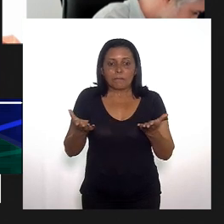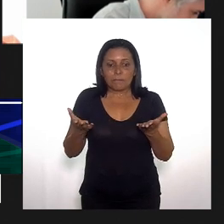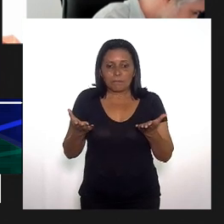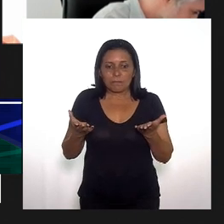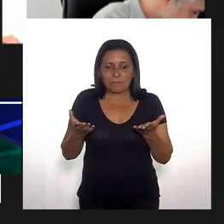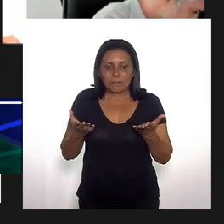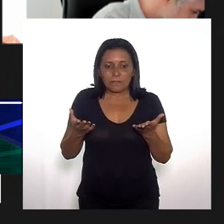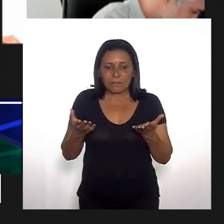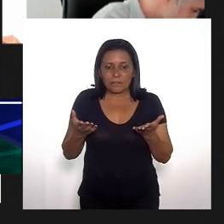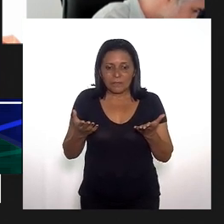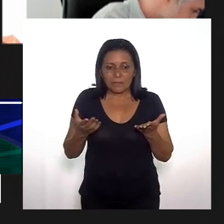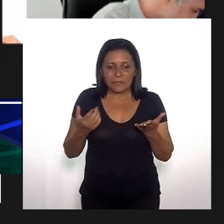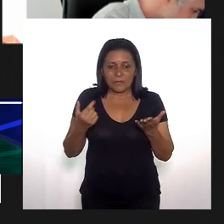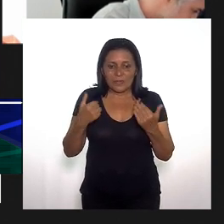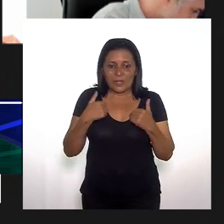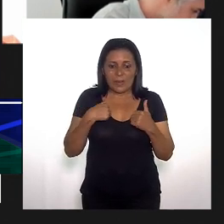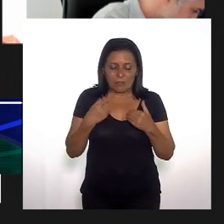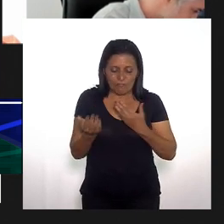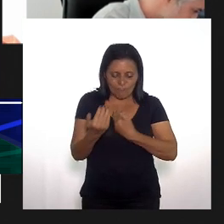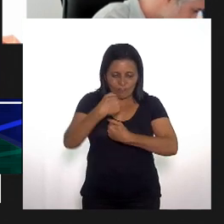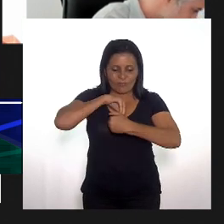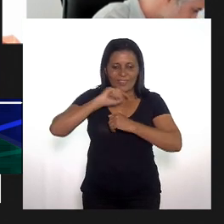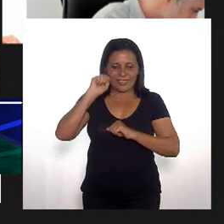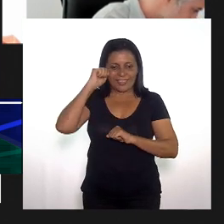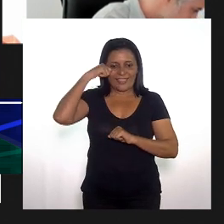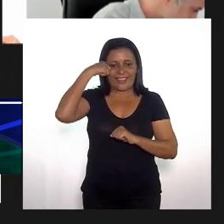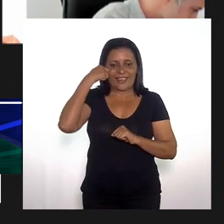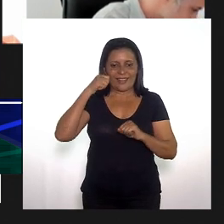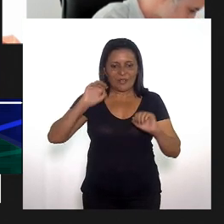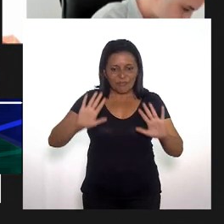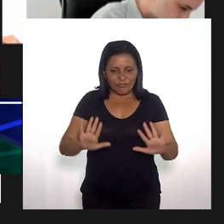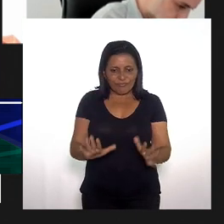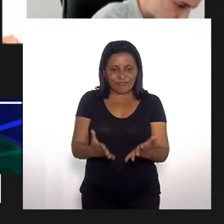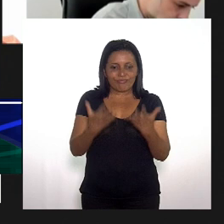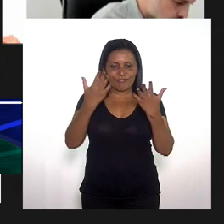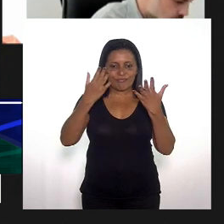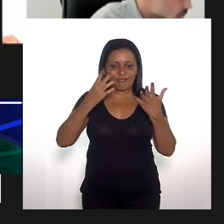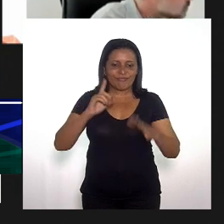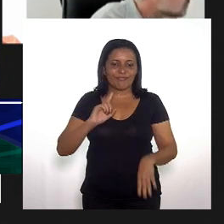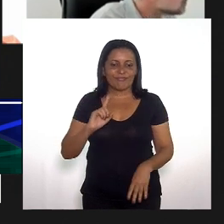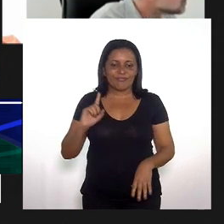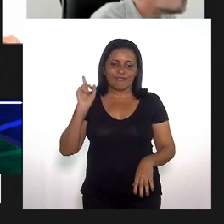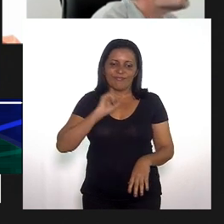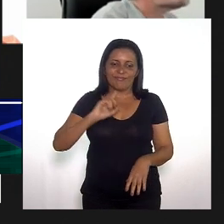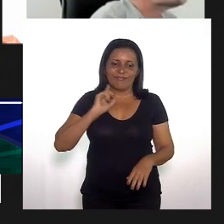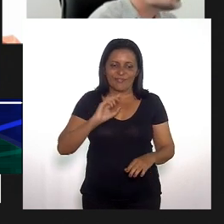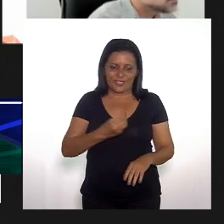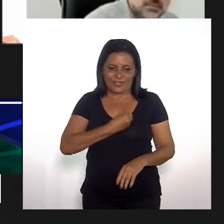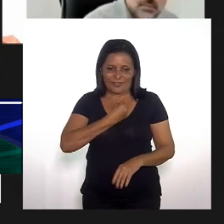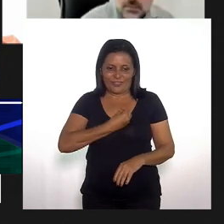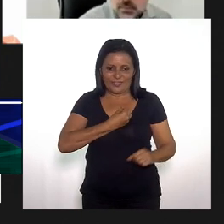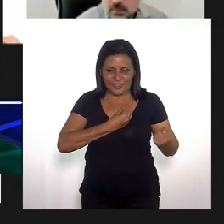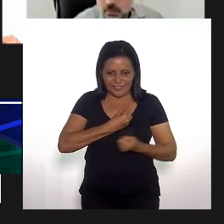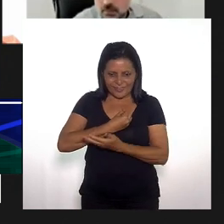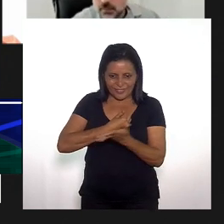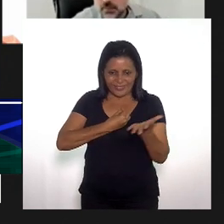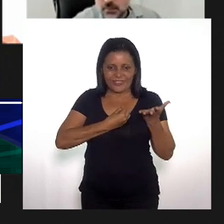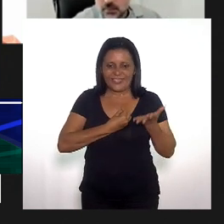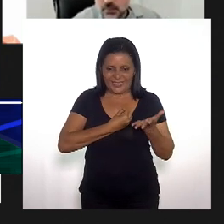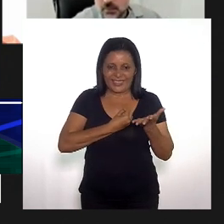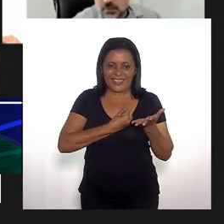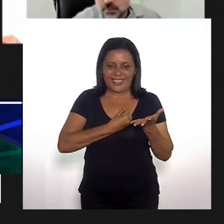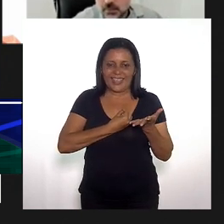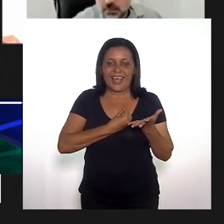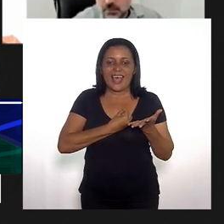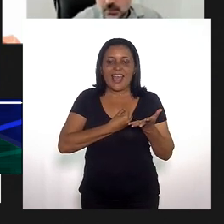a alvinegra que habita em mim, saúda o rubro-negro que habita em você.